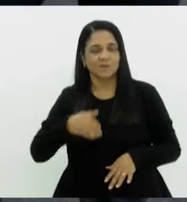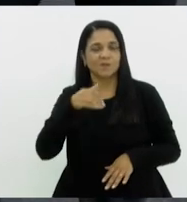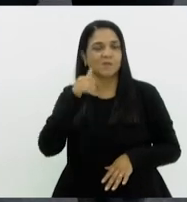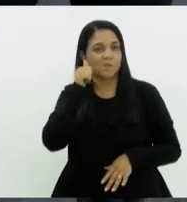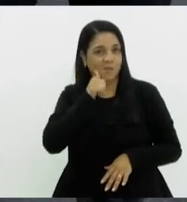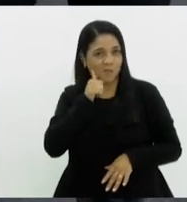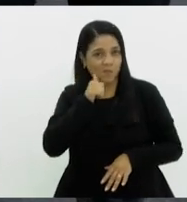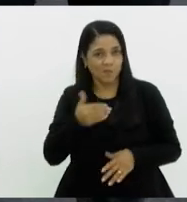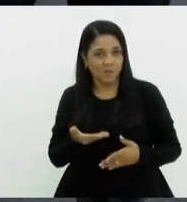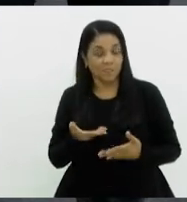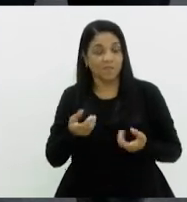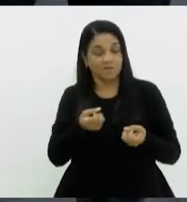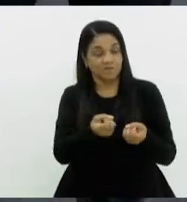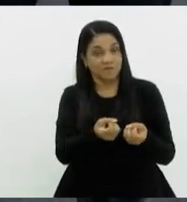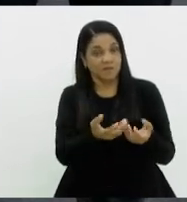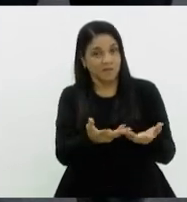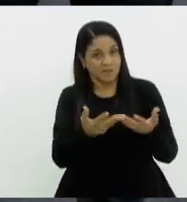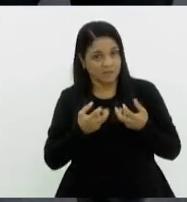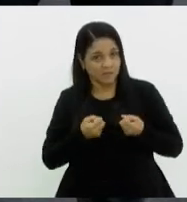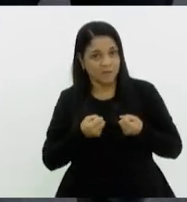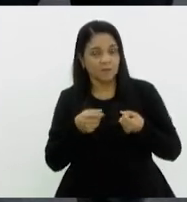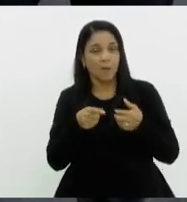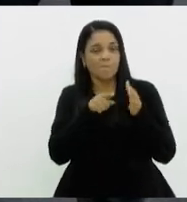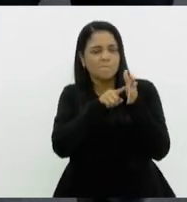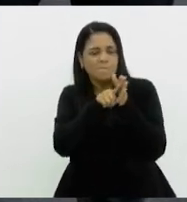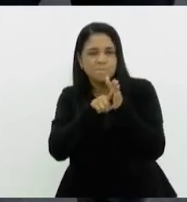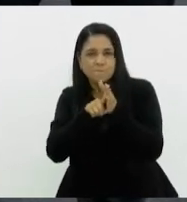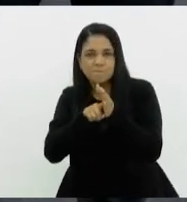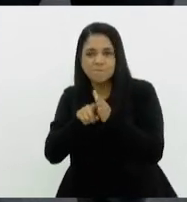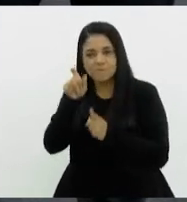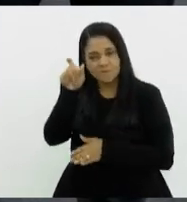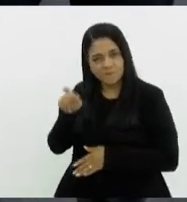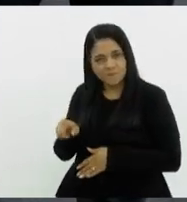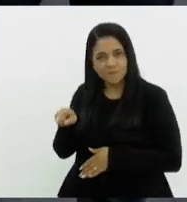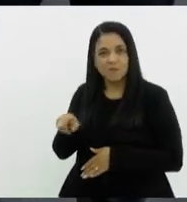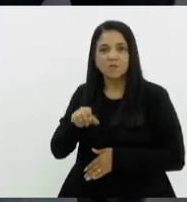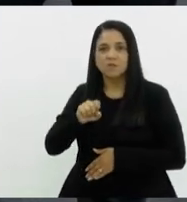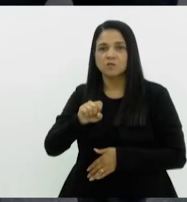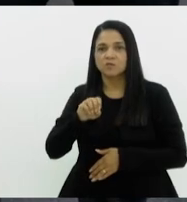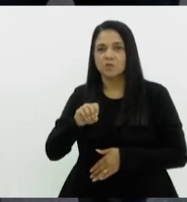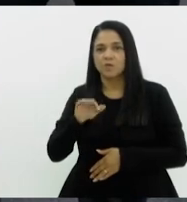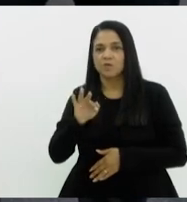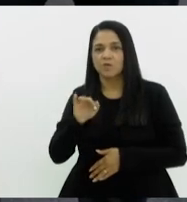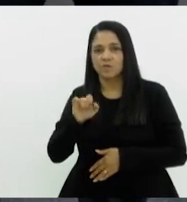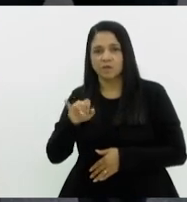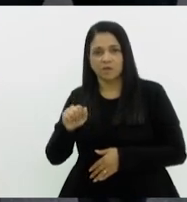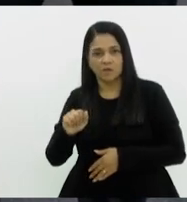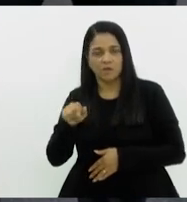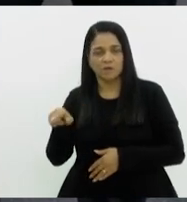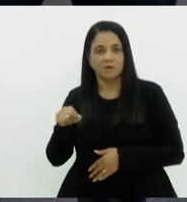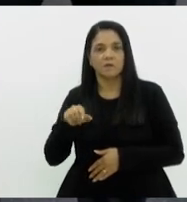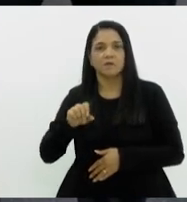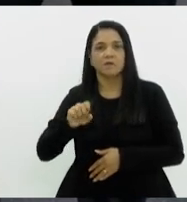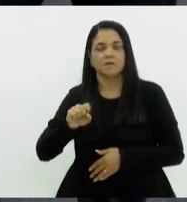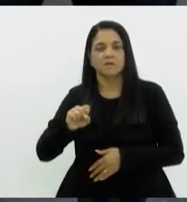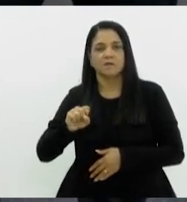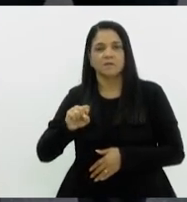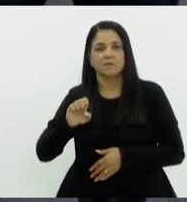que nós estamos recebendo aqui a pesquisadora Sofia, que é Sofia